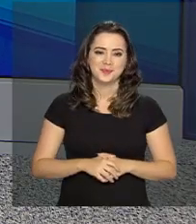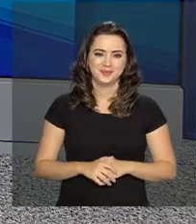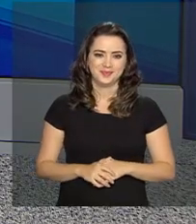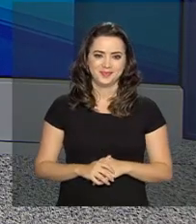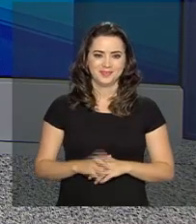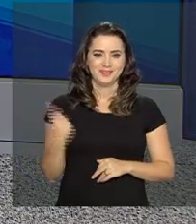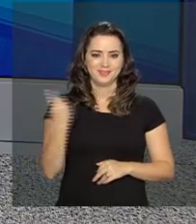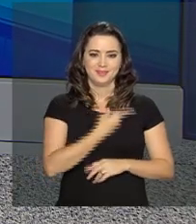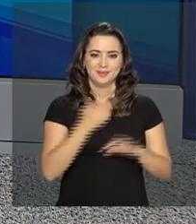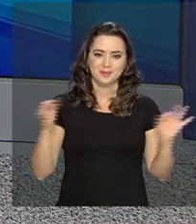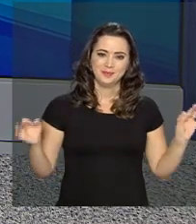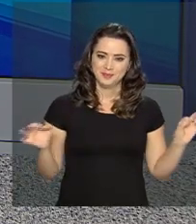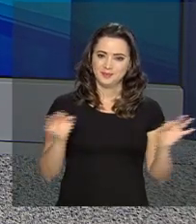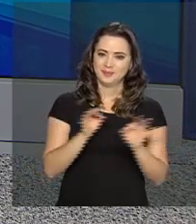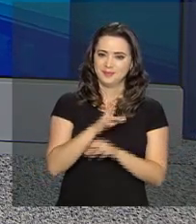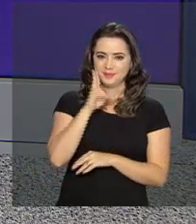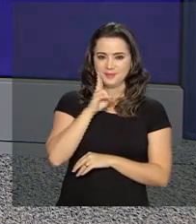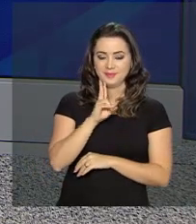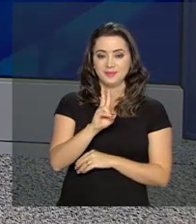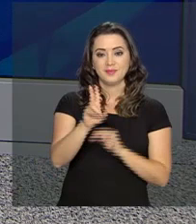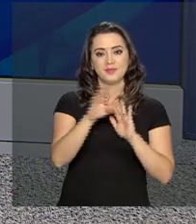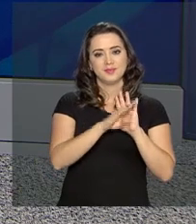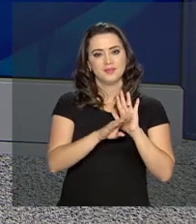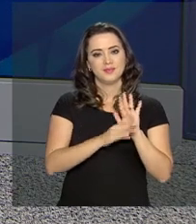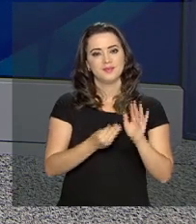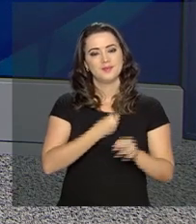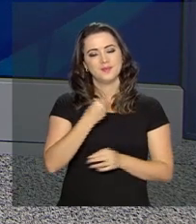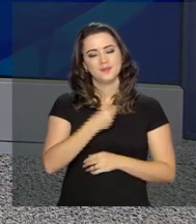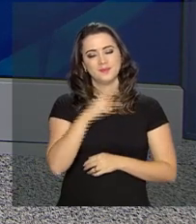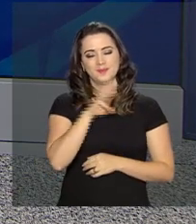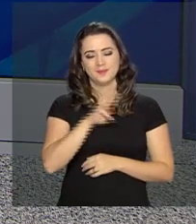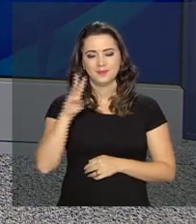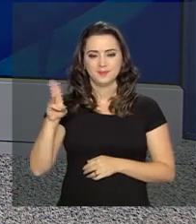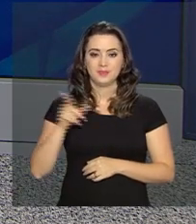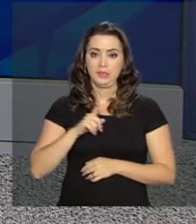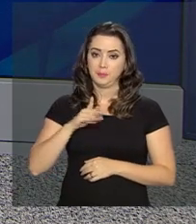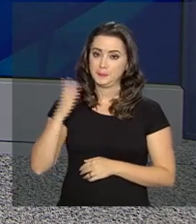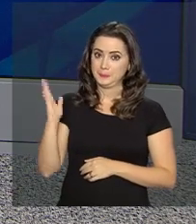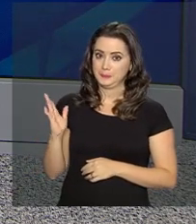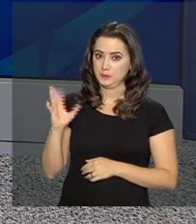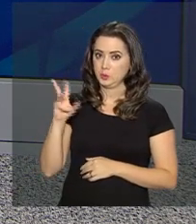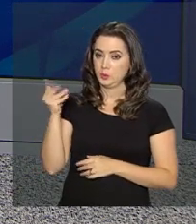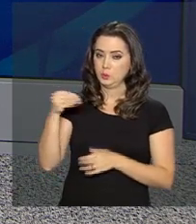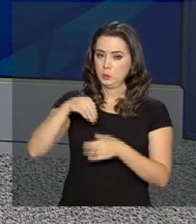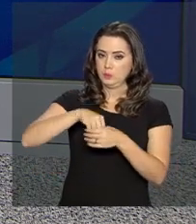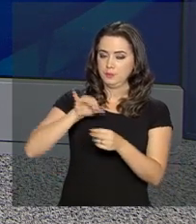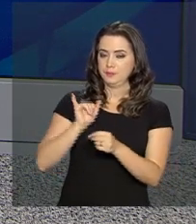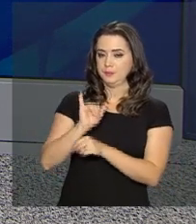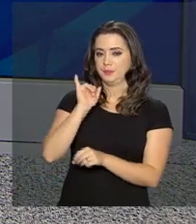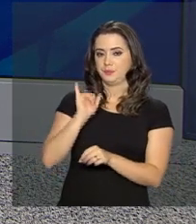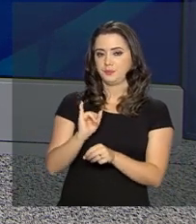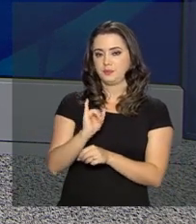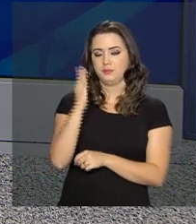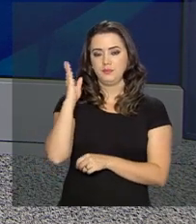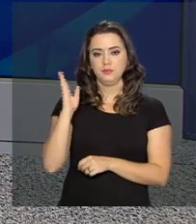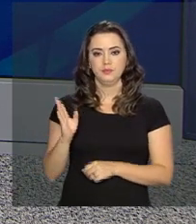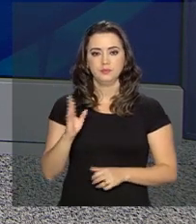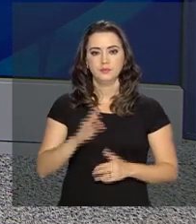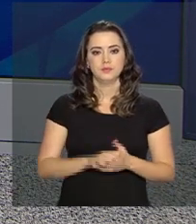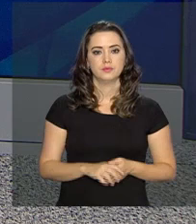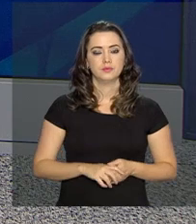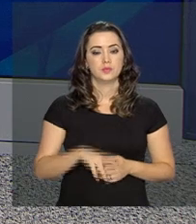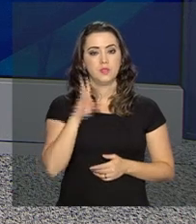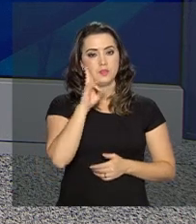Nós ficamos por aqui. Você acompanha a nossa programação ao vivo pelo site da NBR. E todas as reportagens estão em nosso canal no